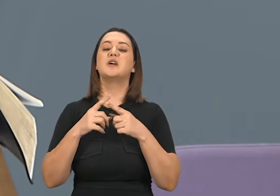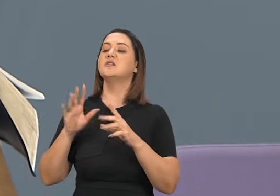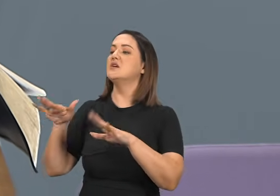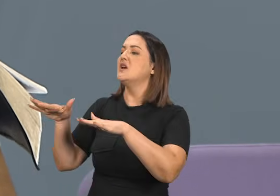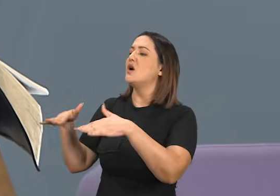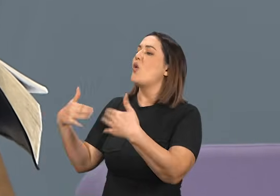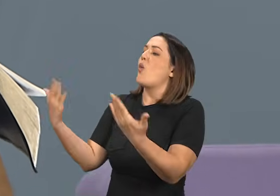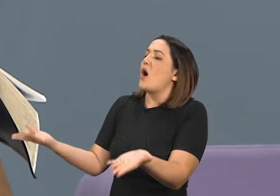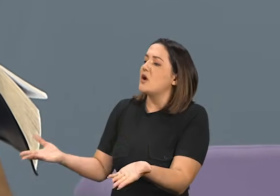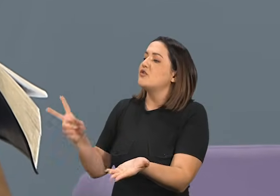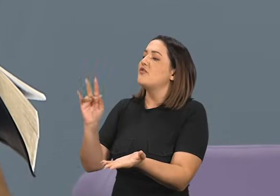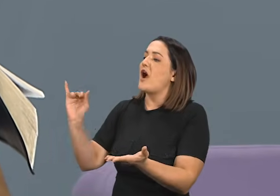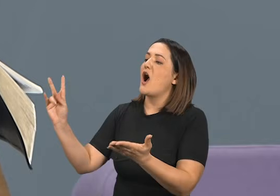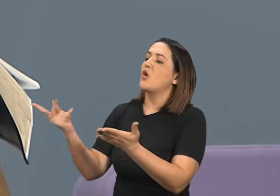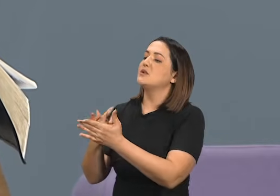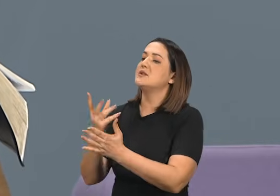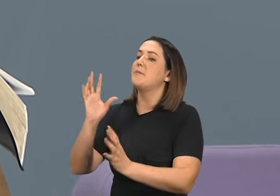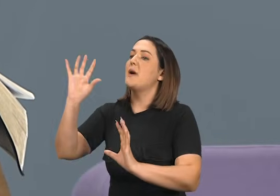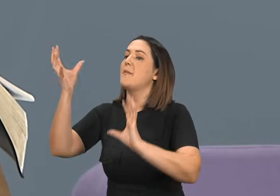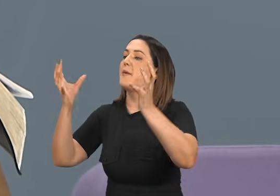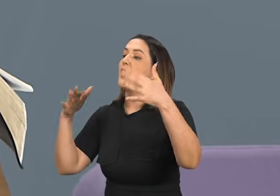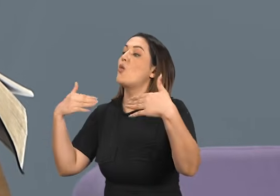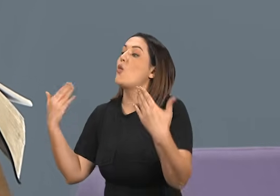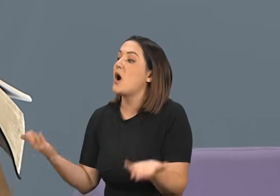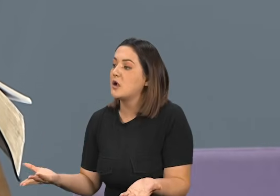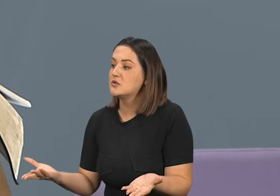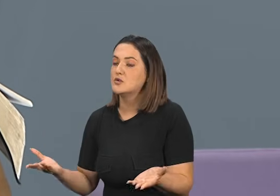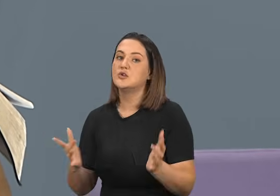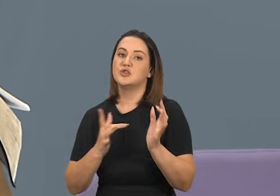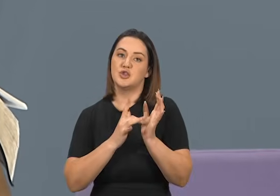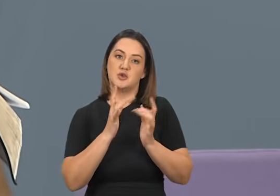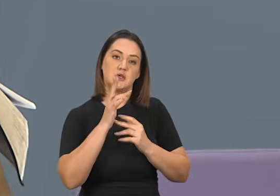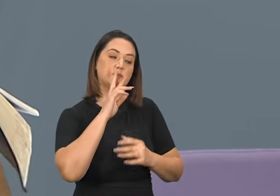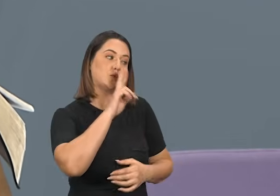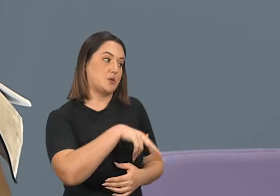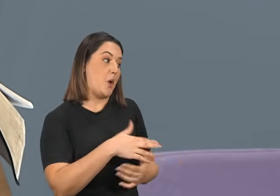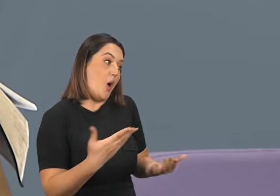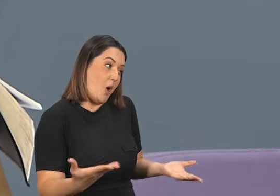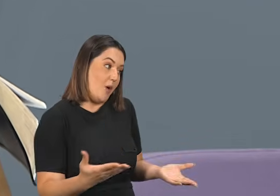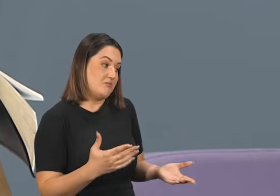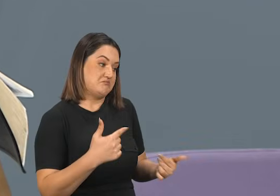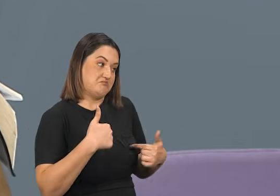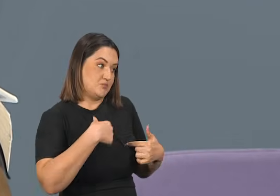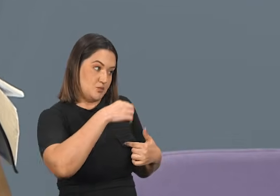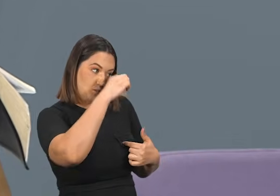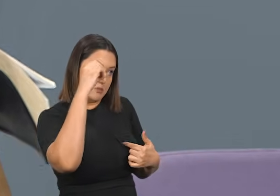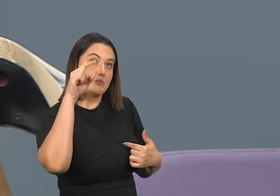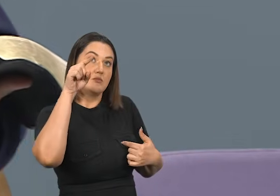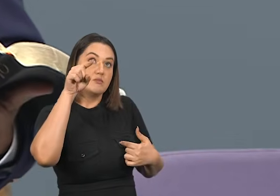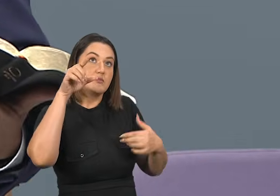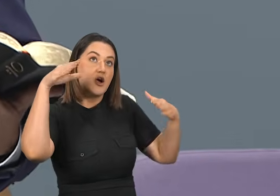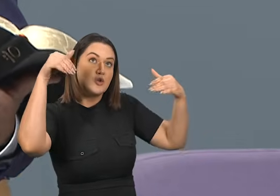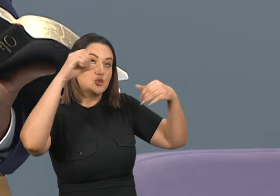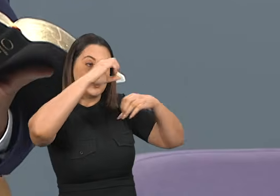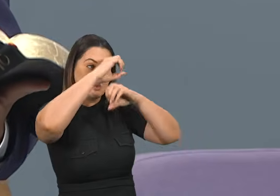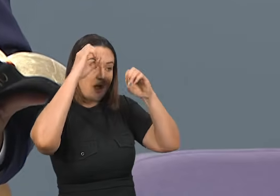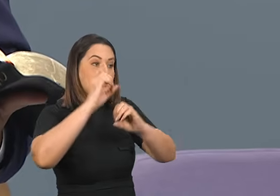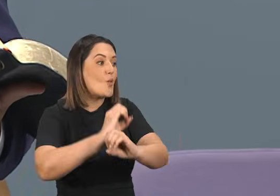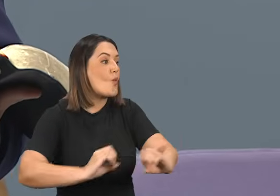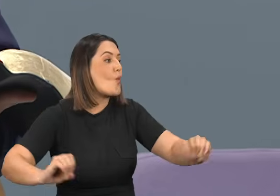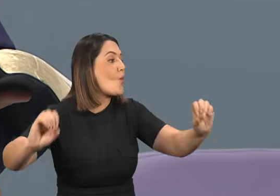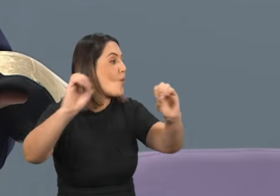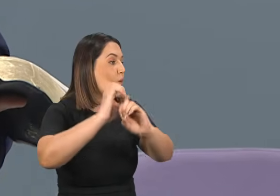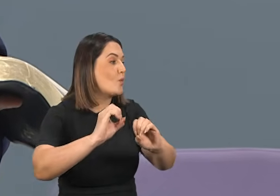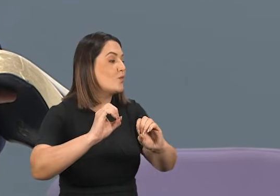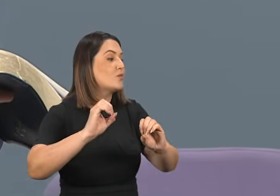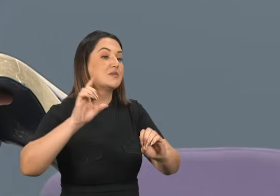foi, dize-nos quando sucederão essas coisas. Quando? Jesus falou assim, ninguém sabe. Aí a pergunta continua, e que sinal